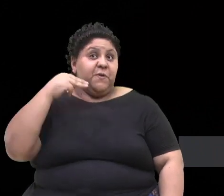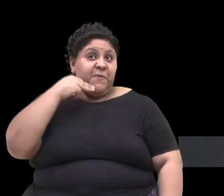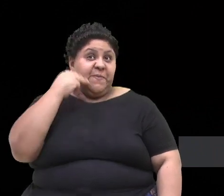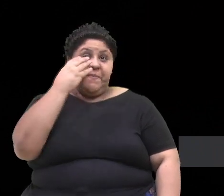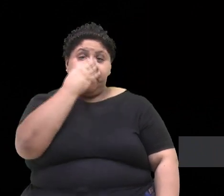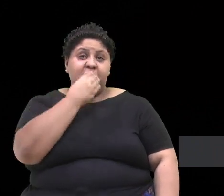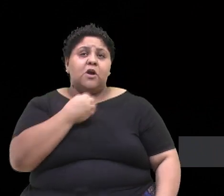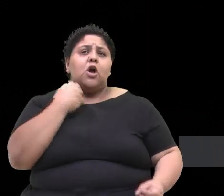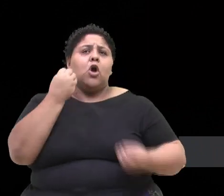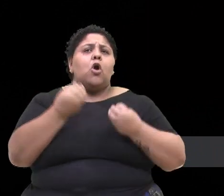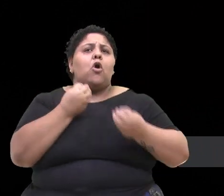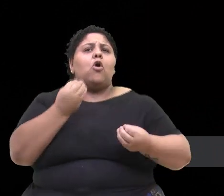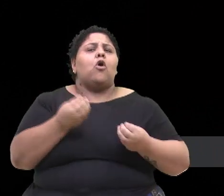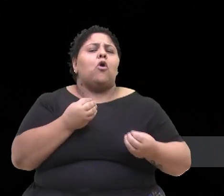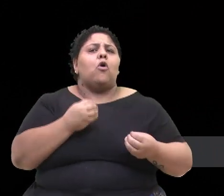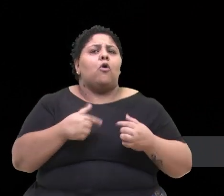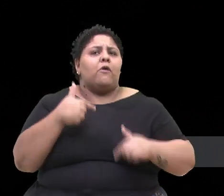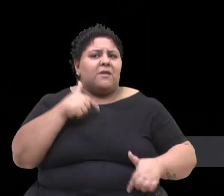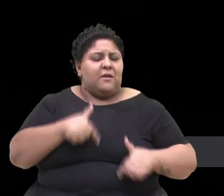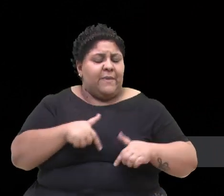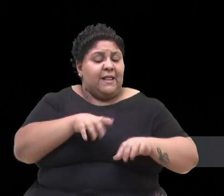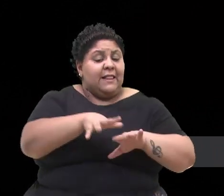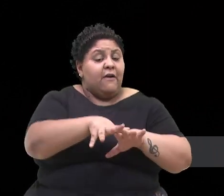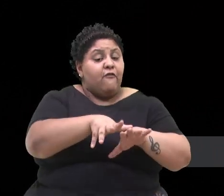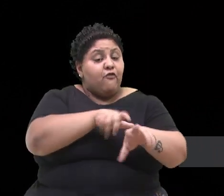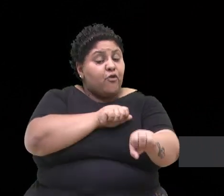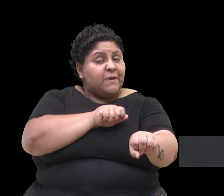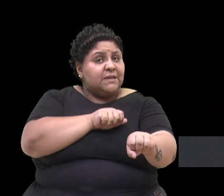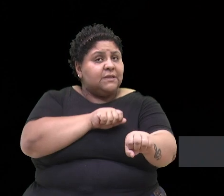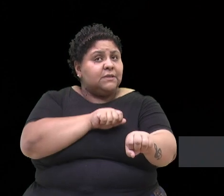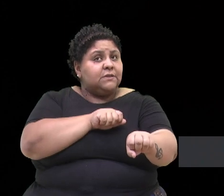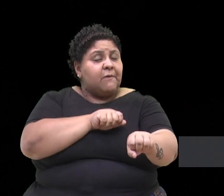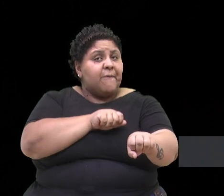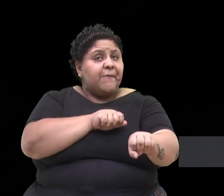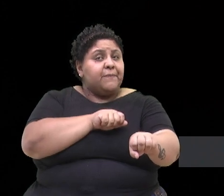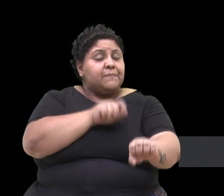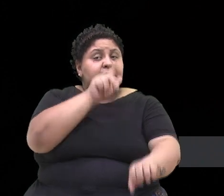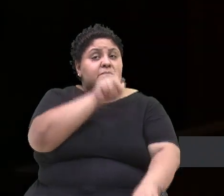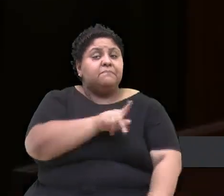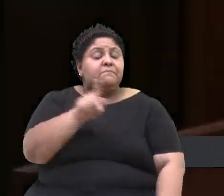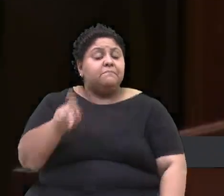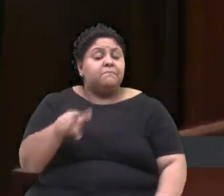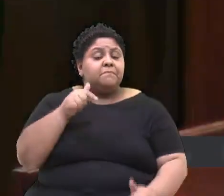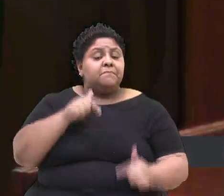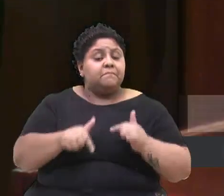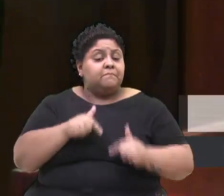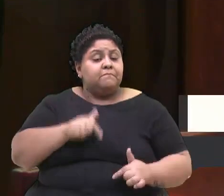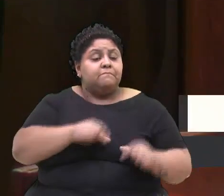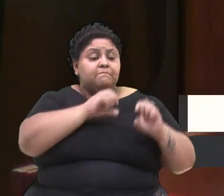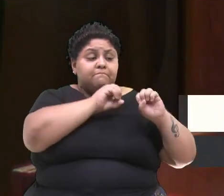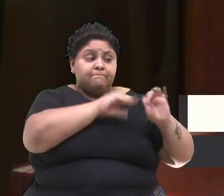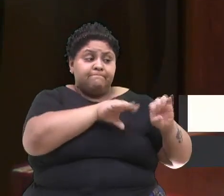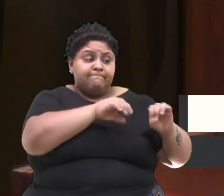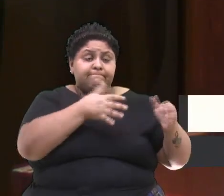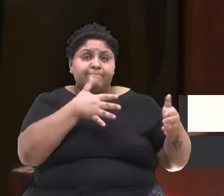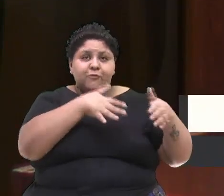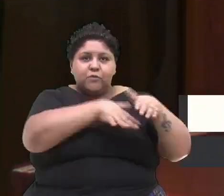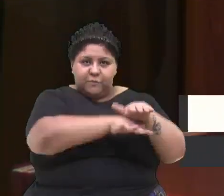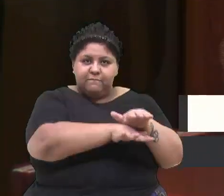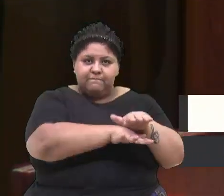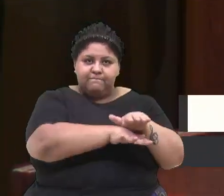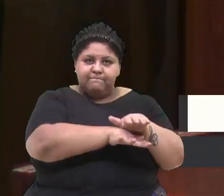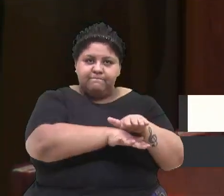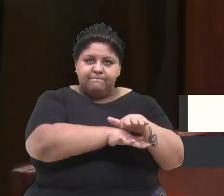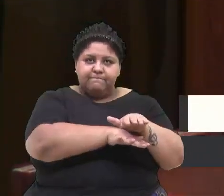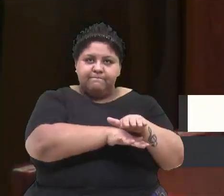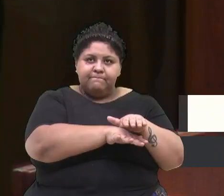tem trabalhado na formação dos professores que trabalham com educação inclusiva especificamente,